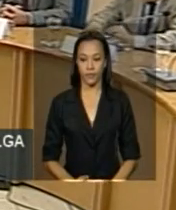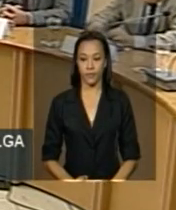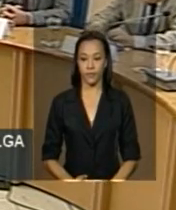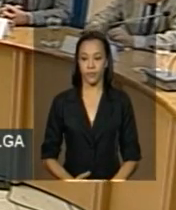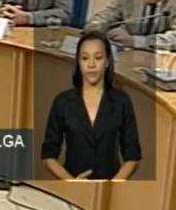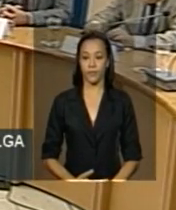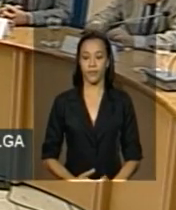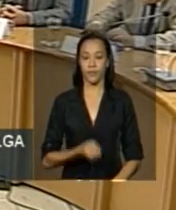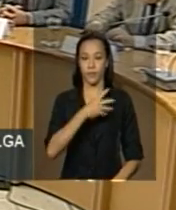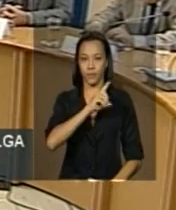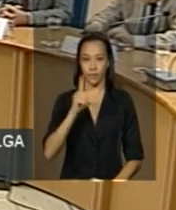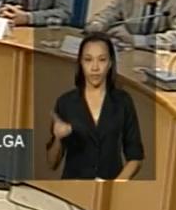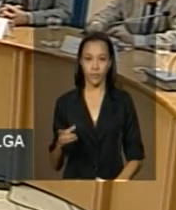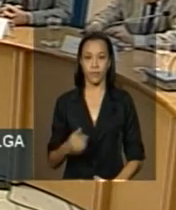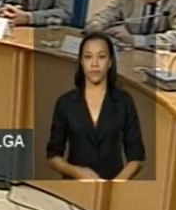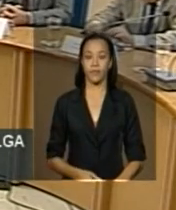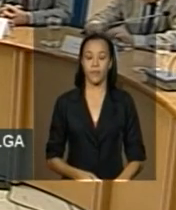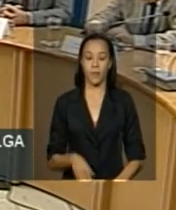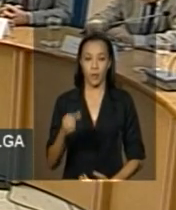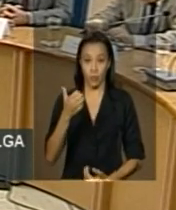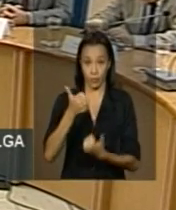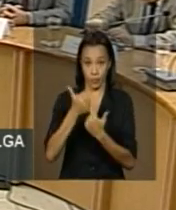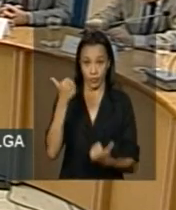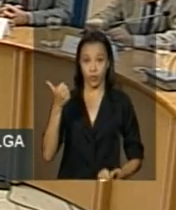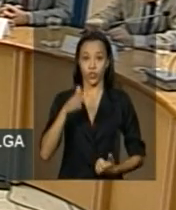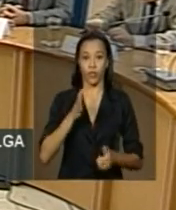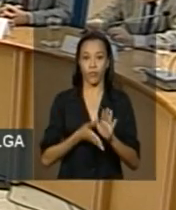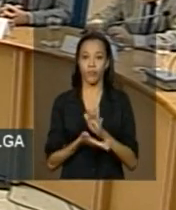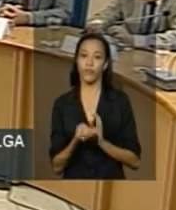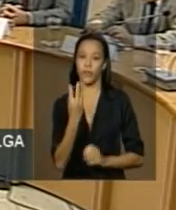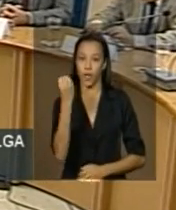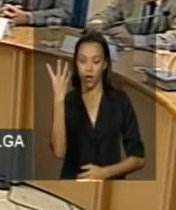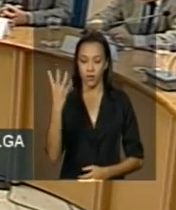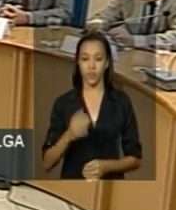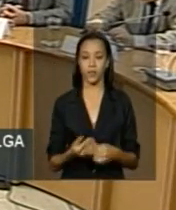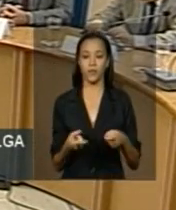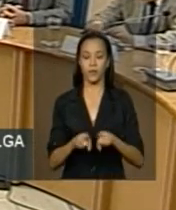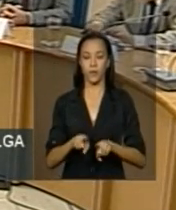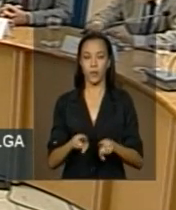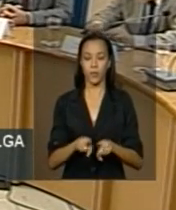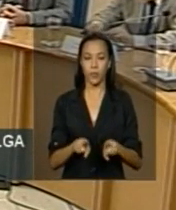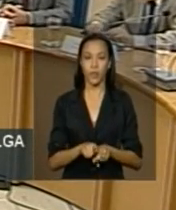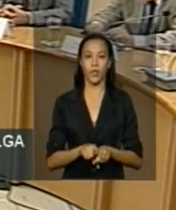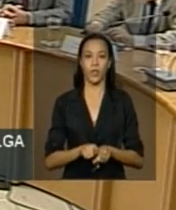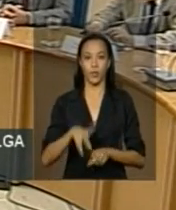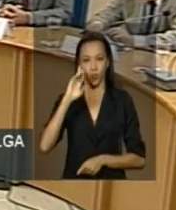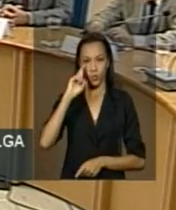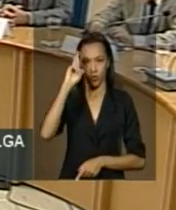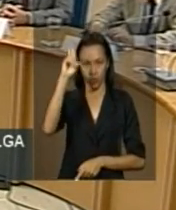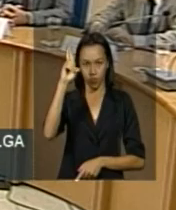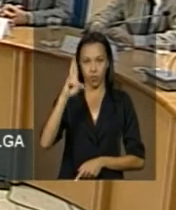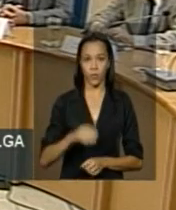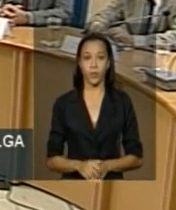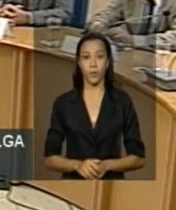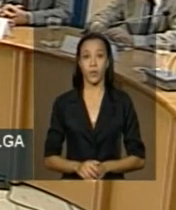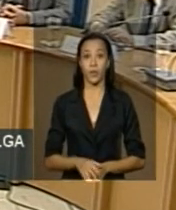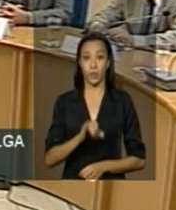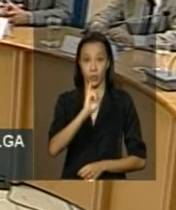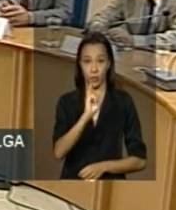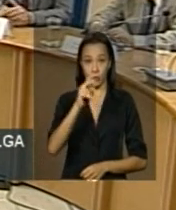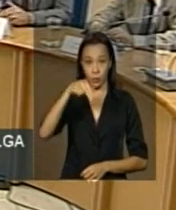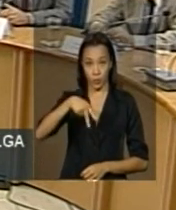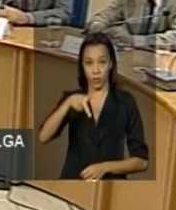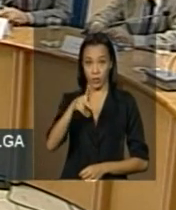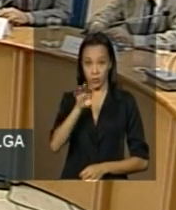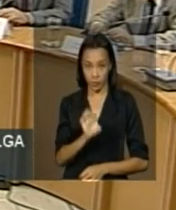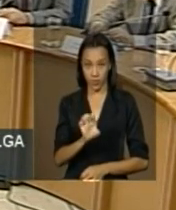mcti representando o ministro Margo Antônio R que está em viagem Ah também com o diretor eh Perondi do IMP o novo